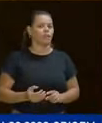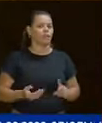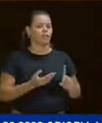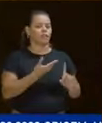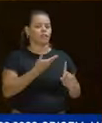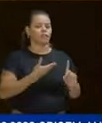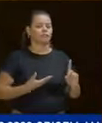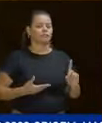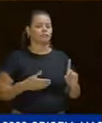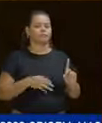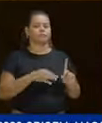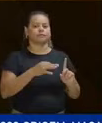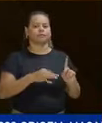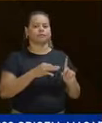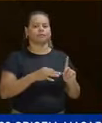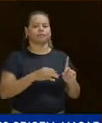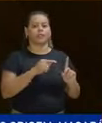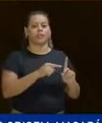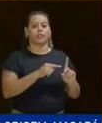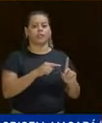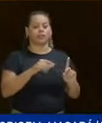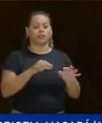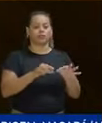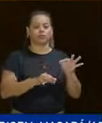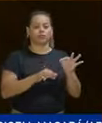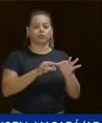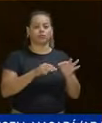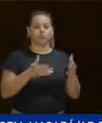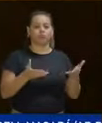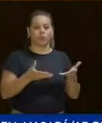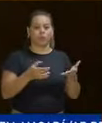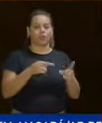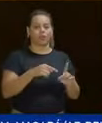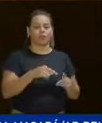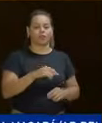Anselmo Gonçalves, juiz eleitoral desta corte,